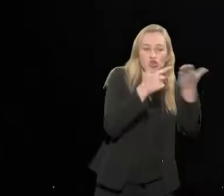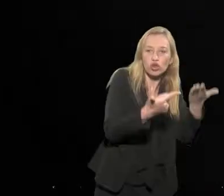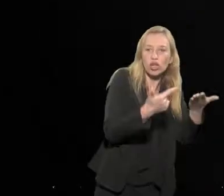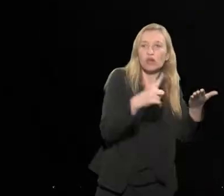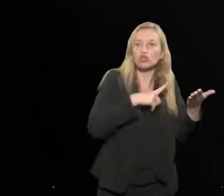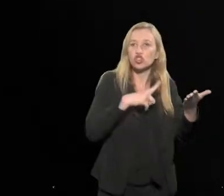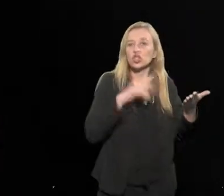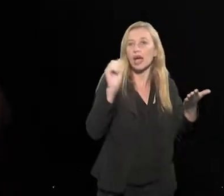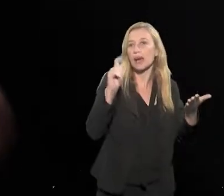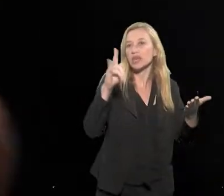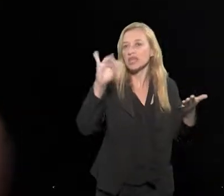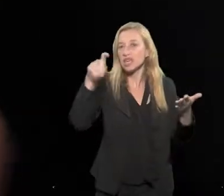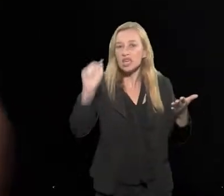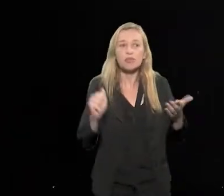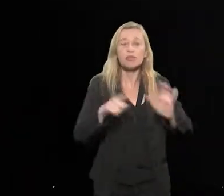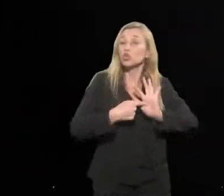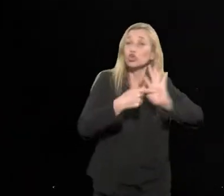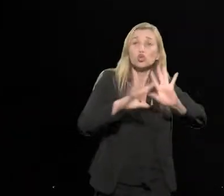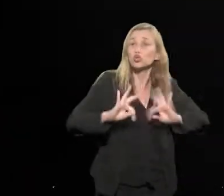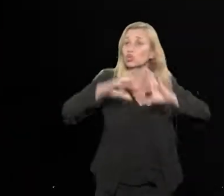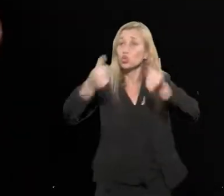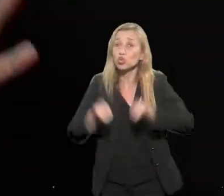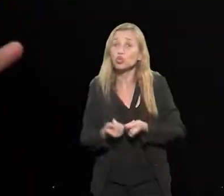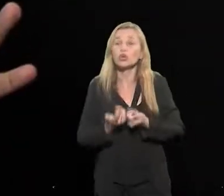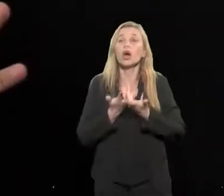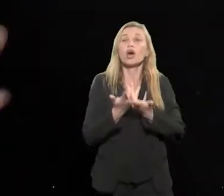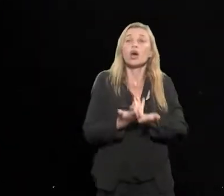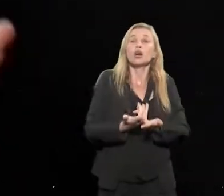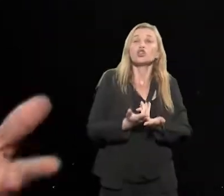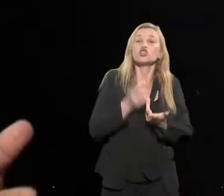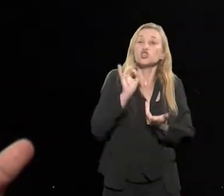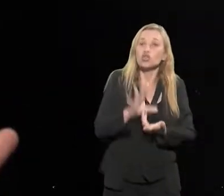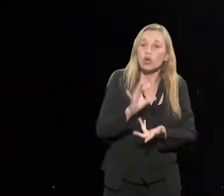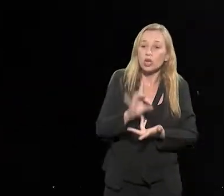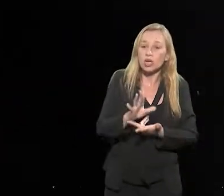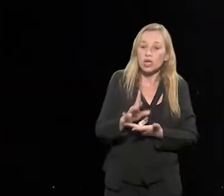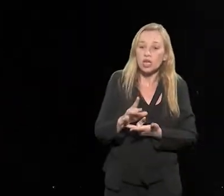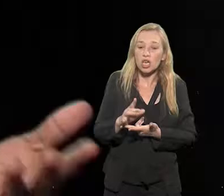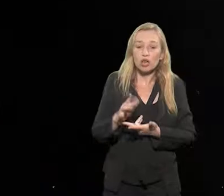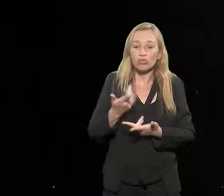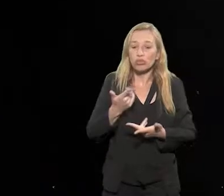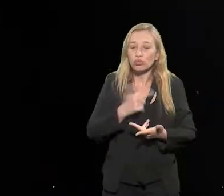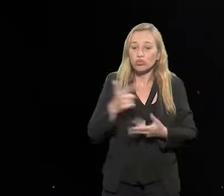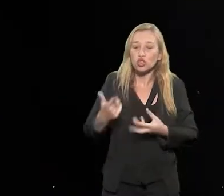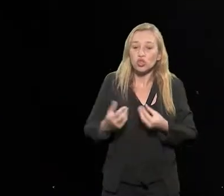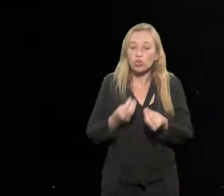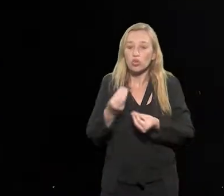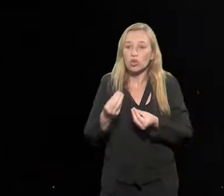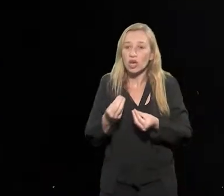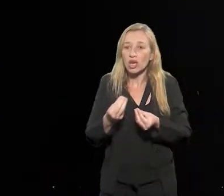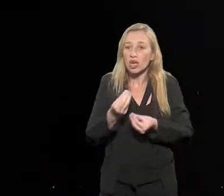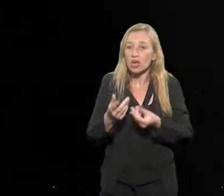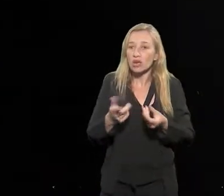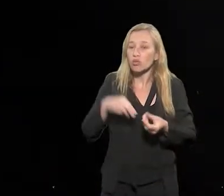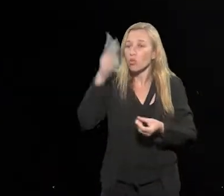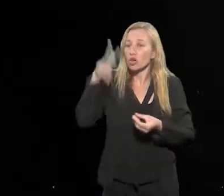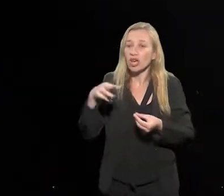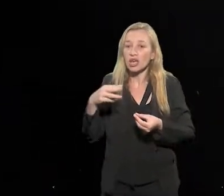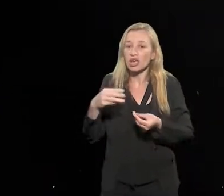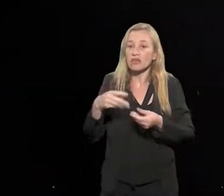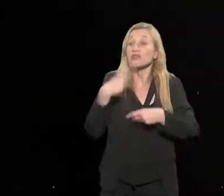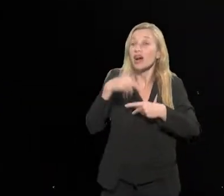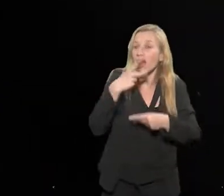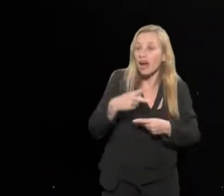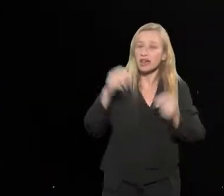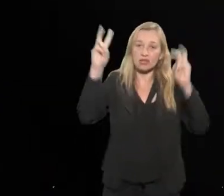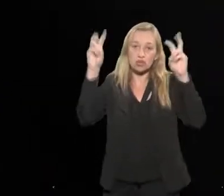Recorte, Quilombo. Ele me mostrou tudo isso ali. Só que o fato de eu não ter com quem dividir isso